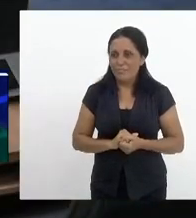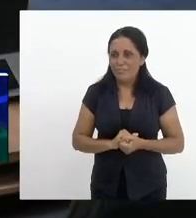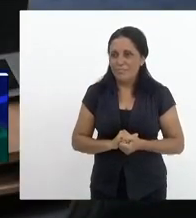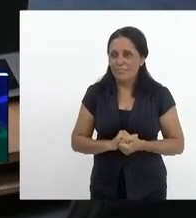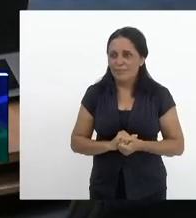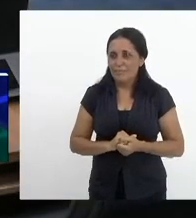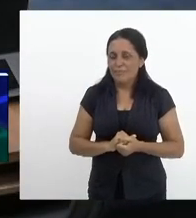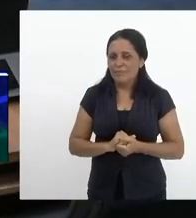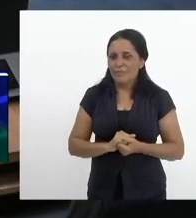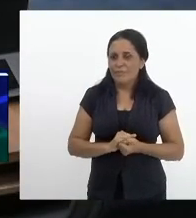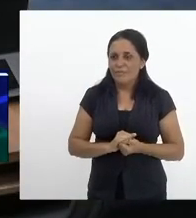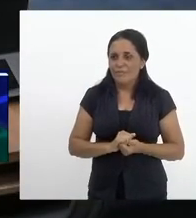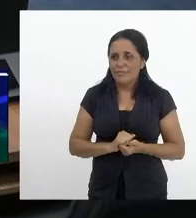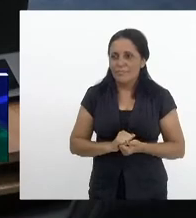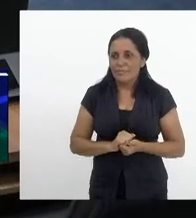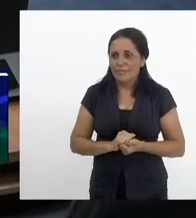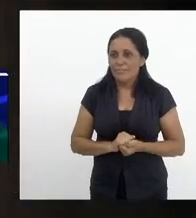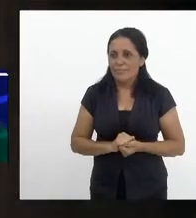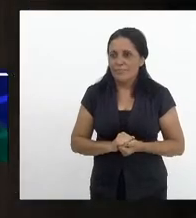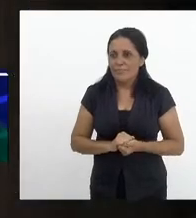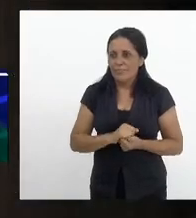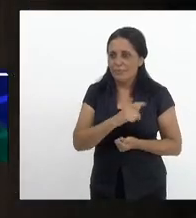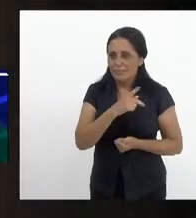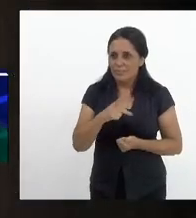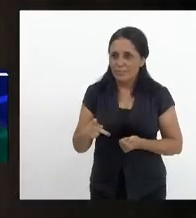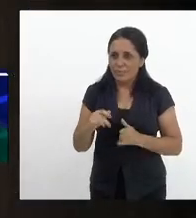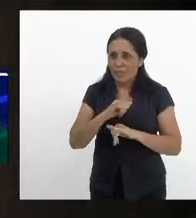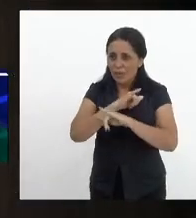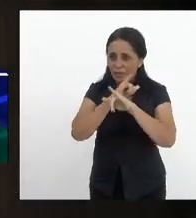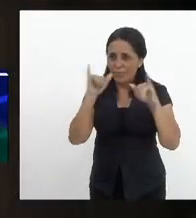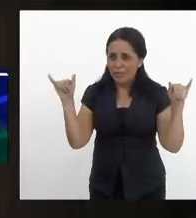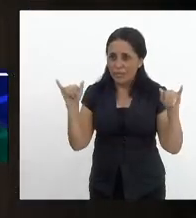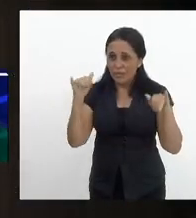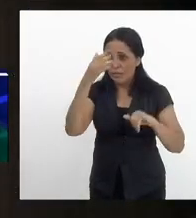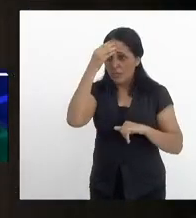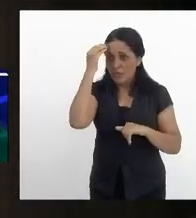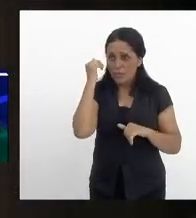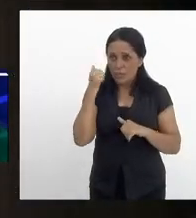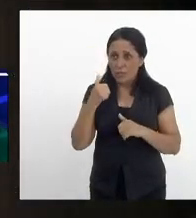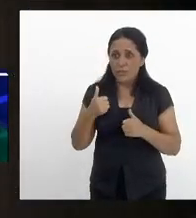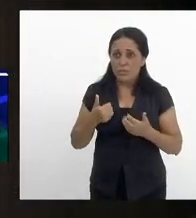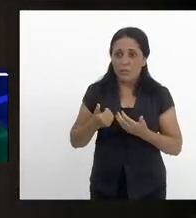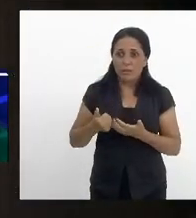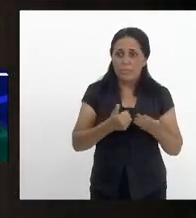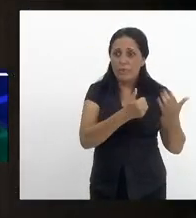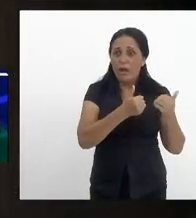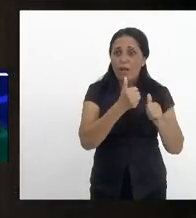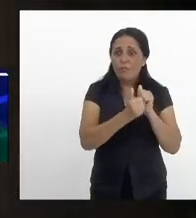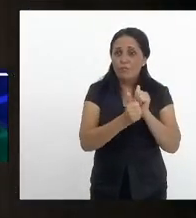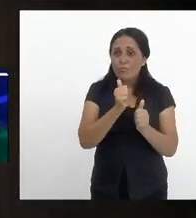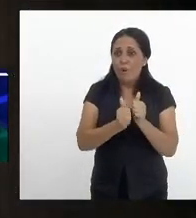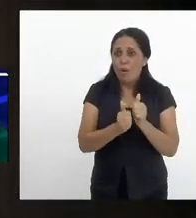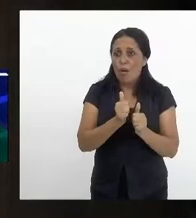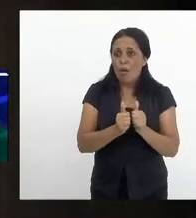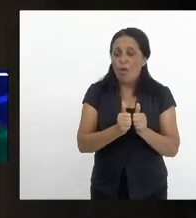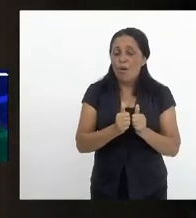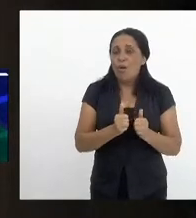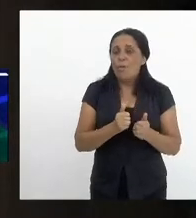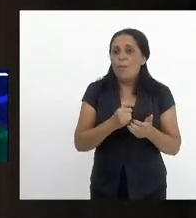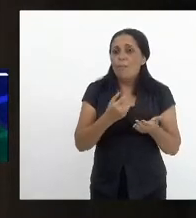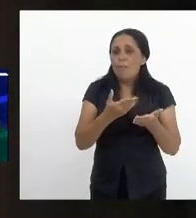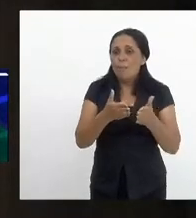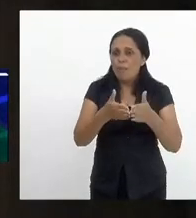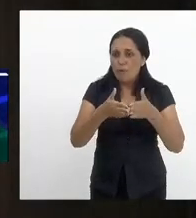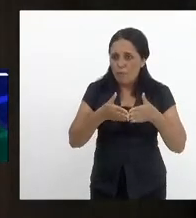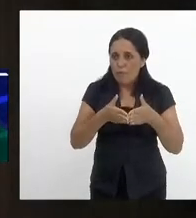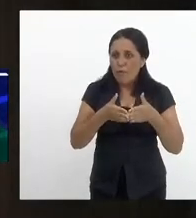Deputado Anderson. Presidente, só aviso os deputados para não esquecer de levar o futebol. É, presidente, registra para mim, por